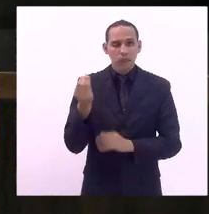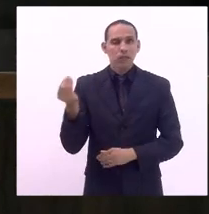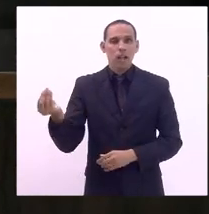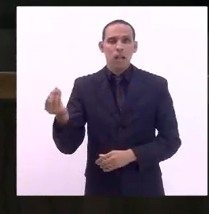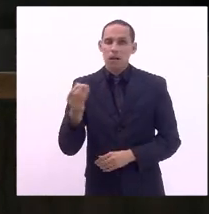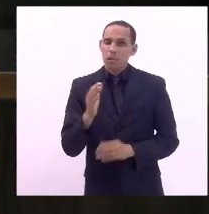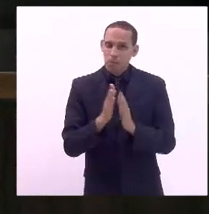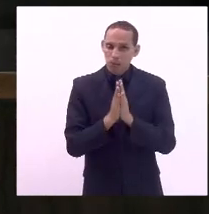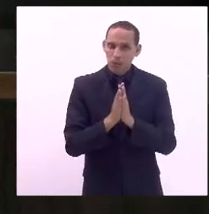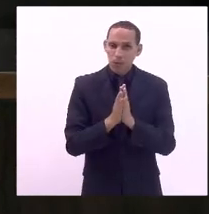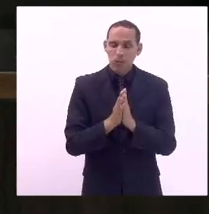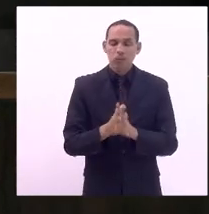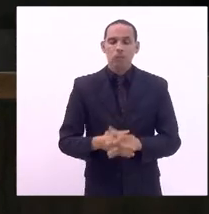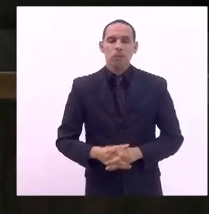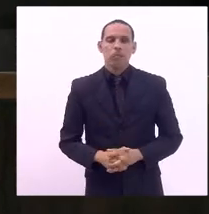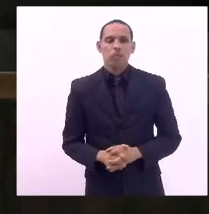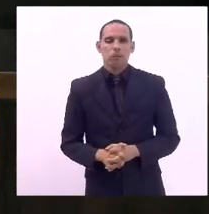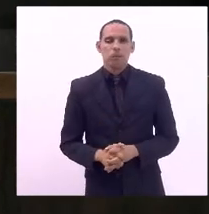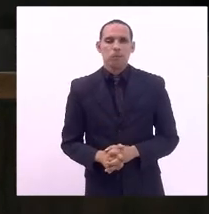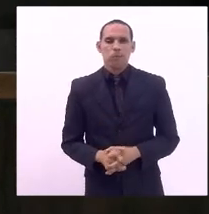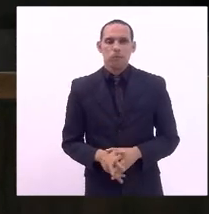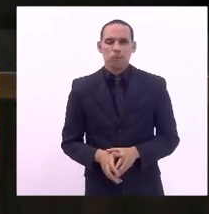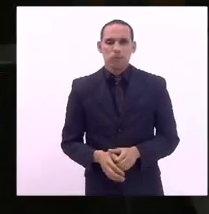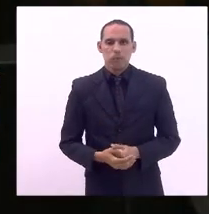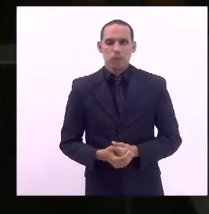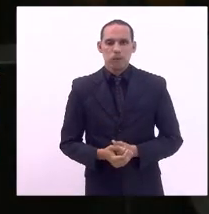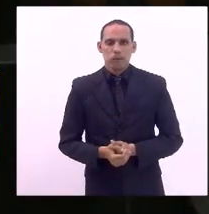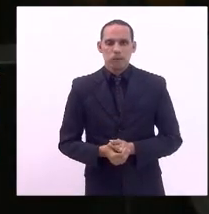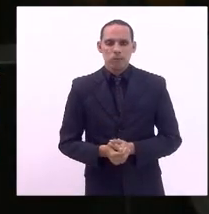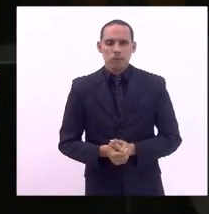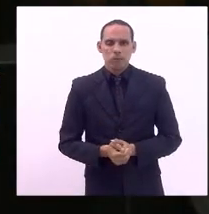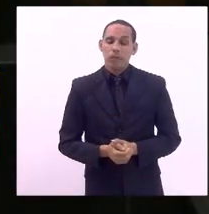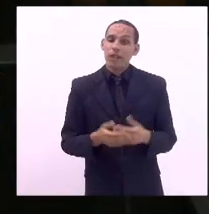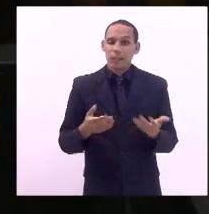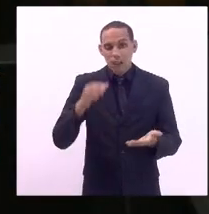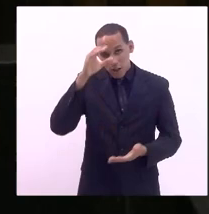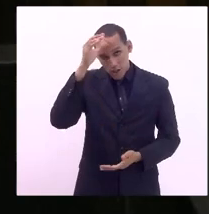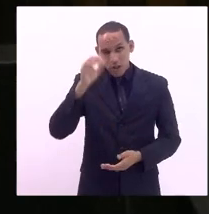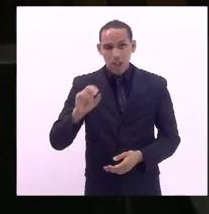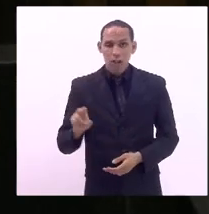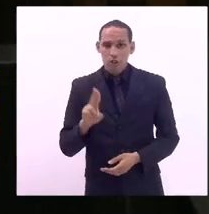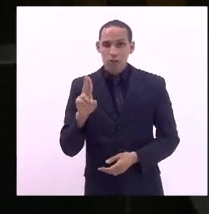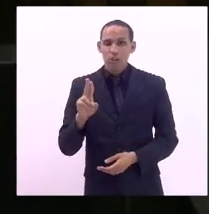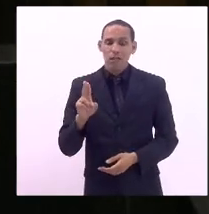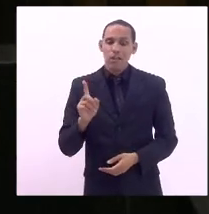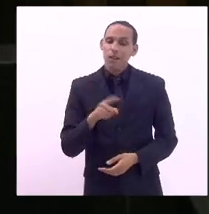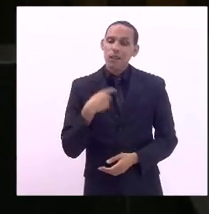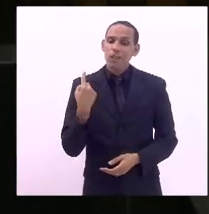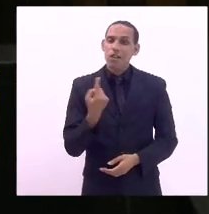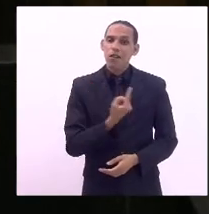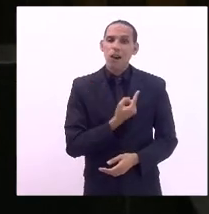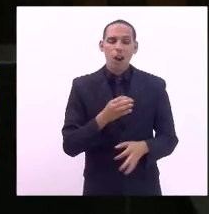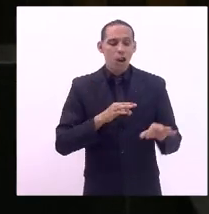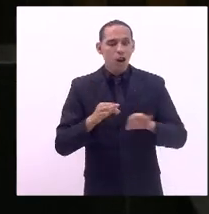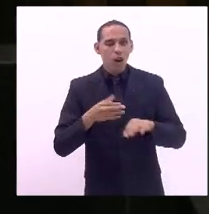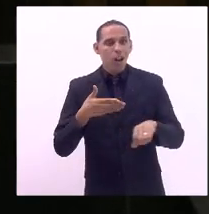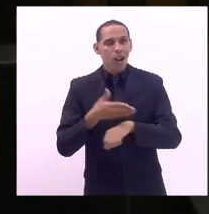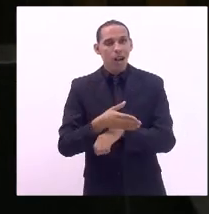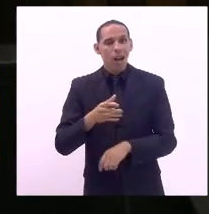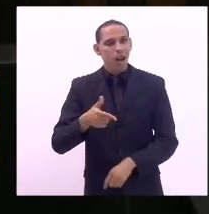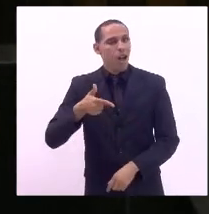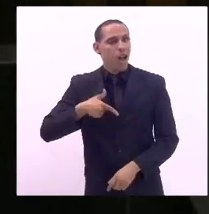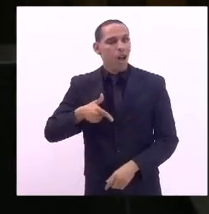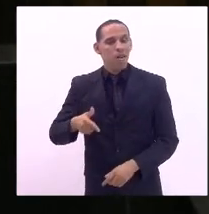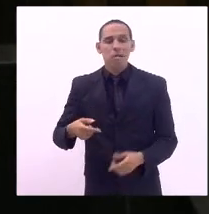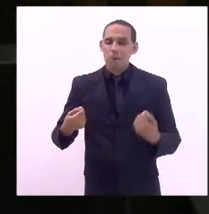gentileza. É por isso, deputada Tia Ju, É por isso que a gente tem que controlar o acesso a armas.